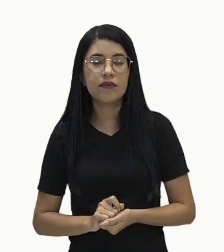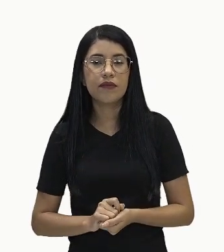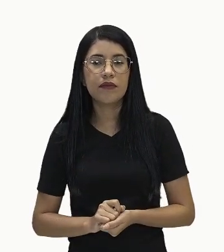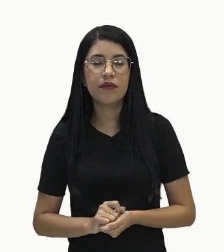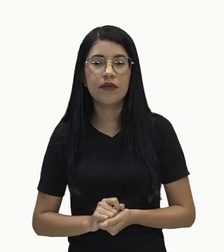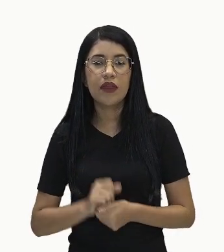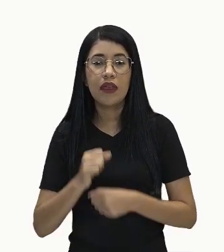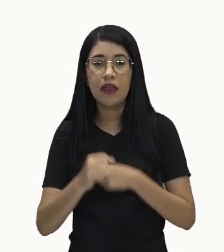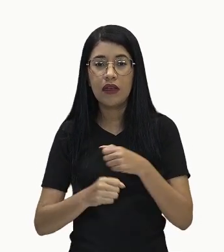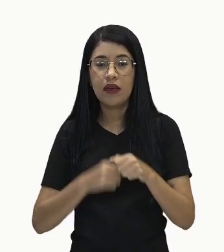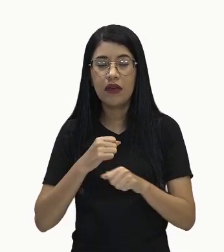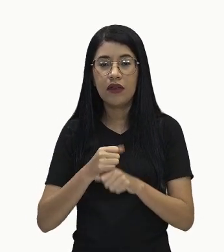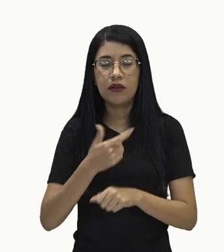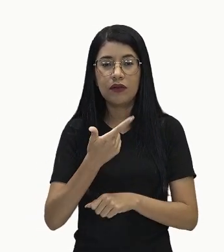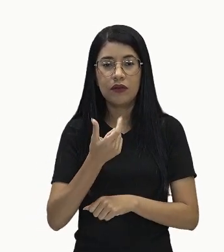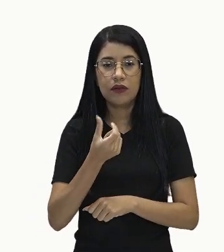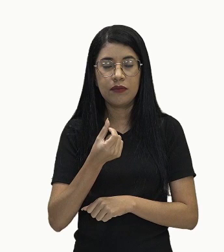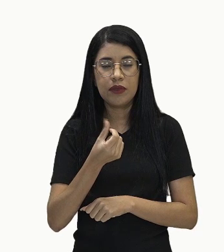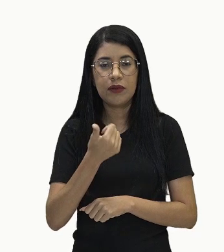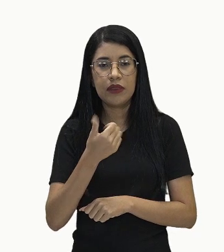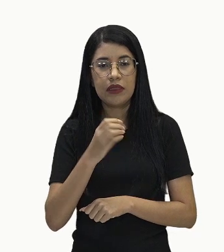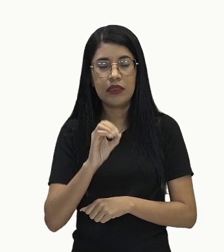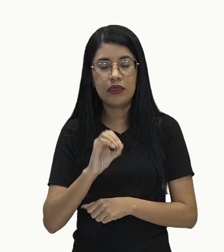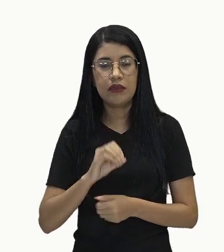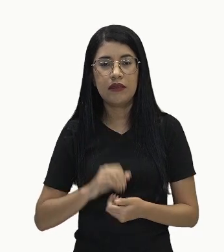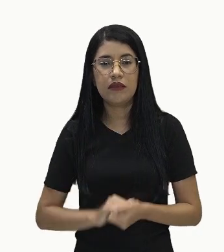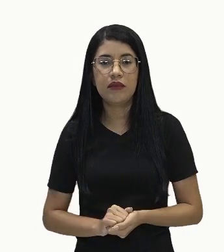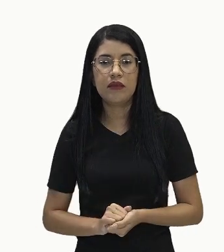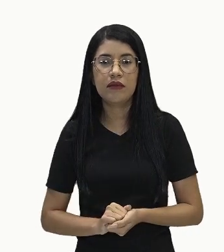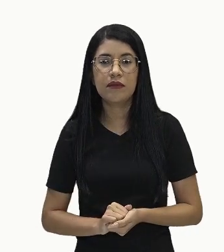Continuando. Exemplo número 3, também do Enem.